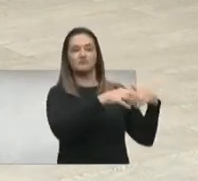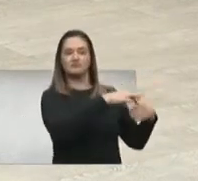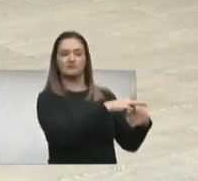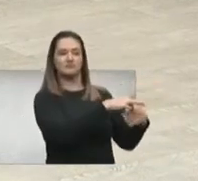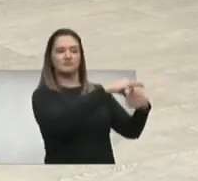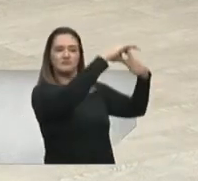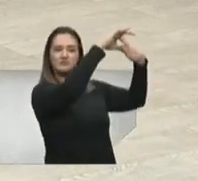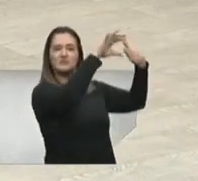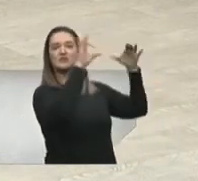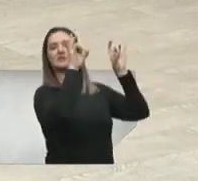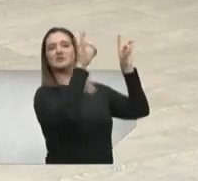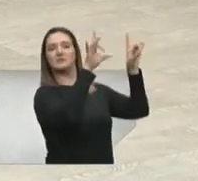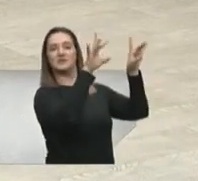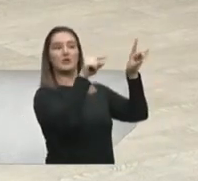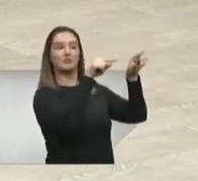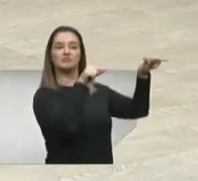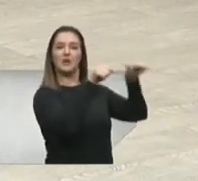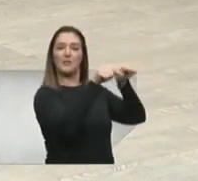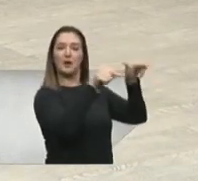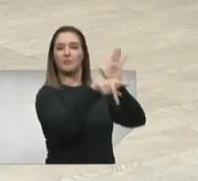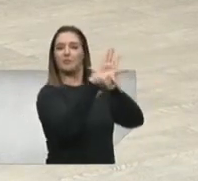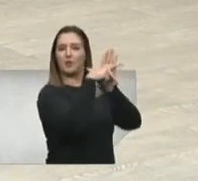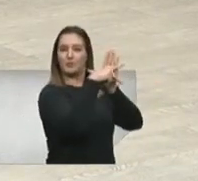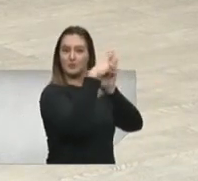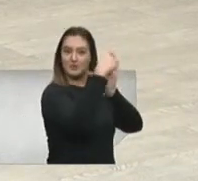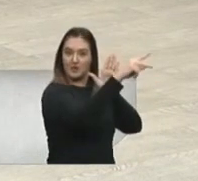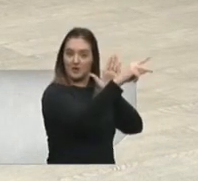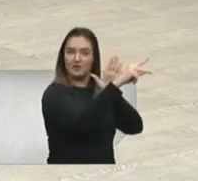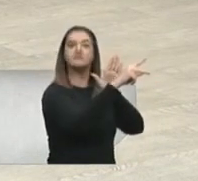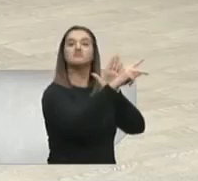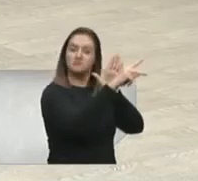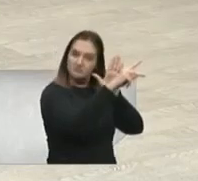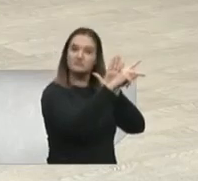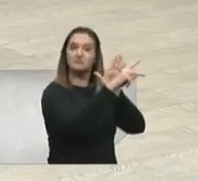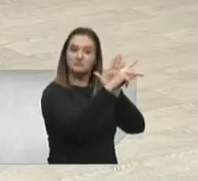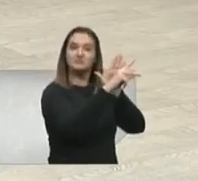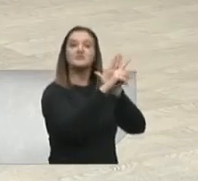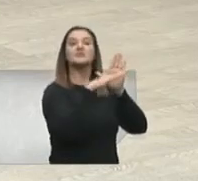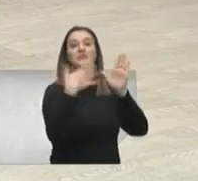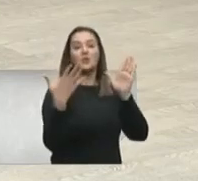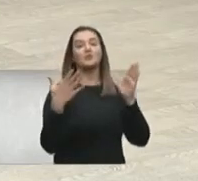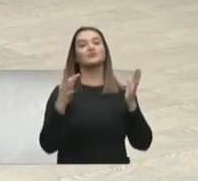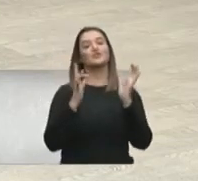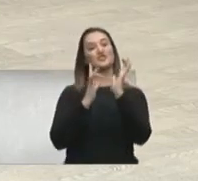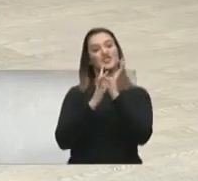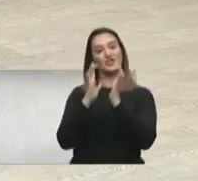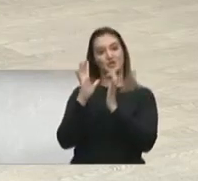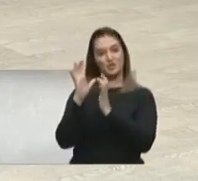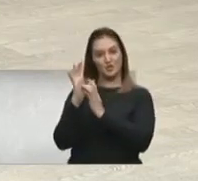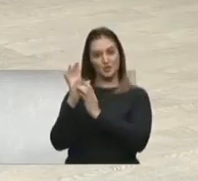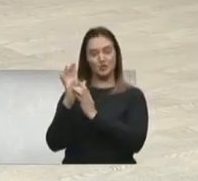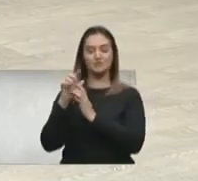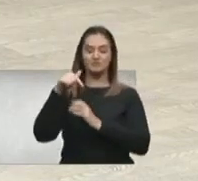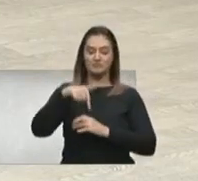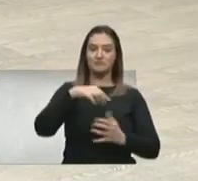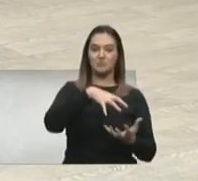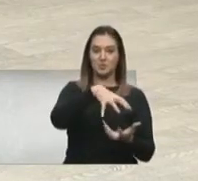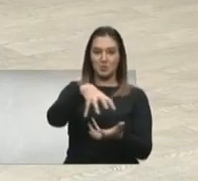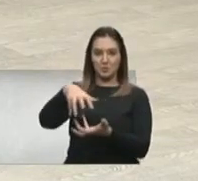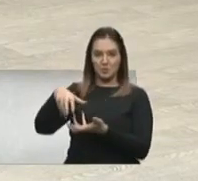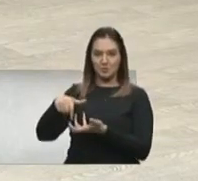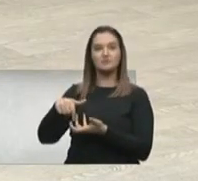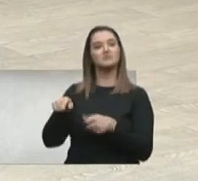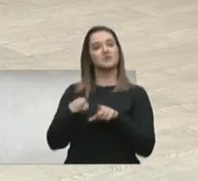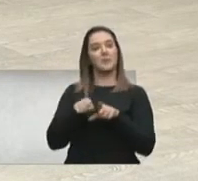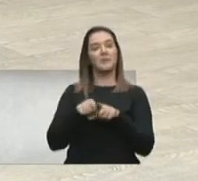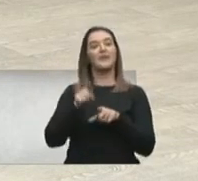uma função específica? Pois é, Jesus, quando veio aqui, a Bíblia diz que Jesus também